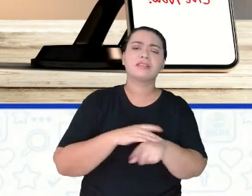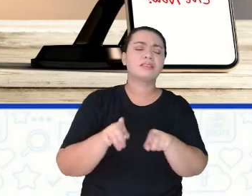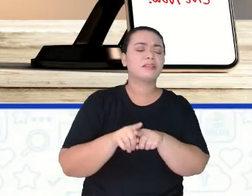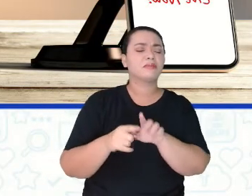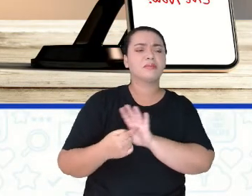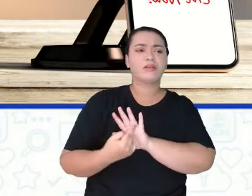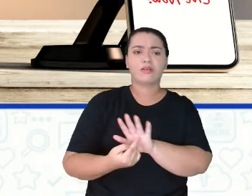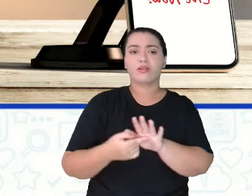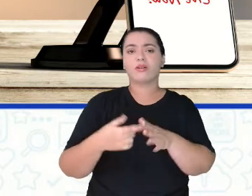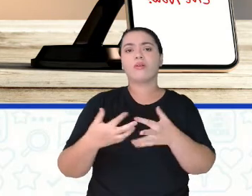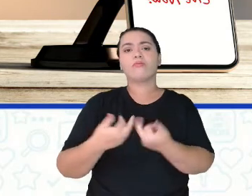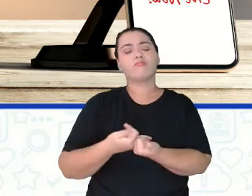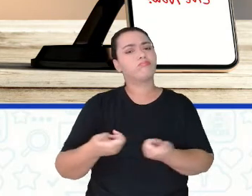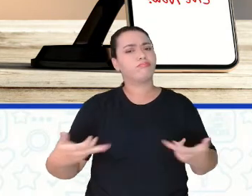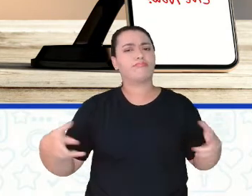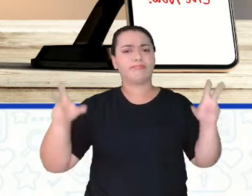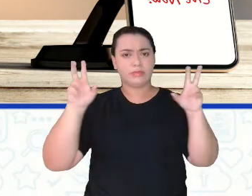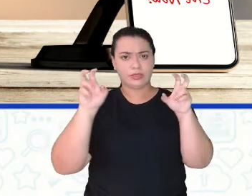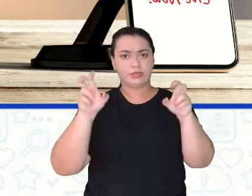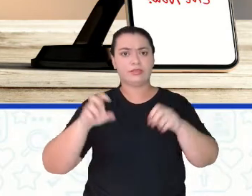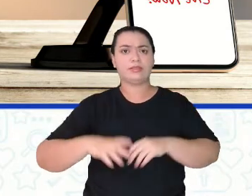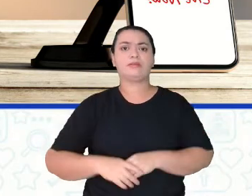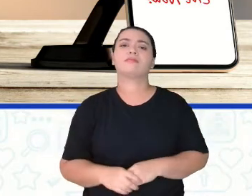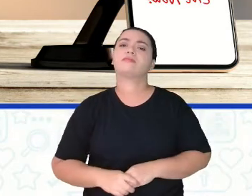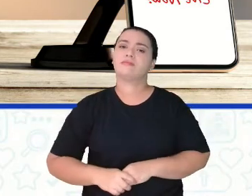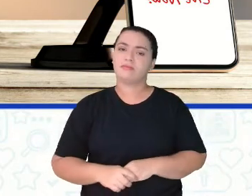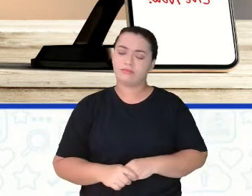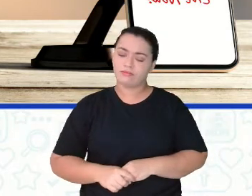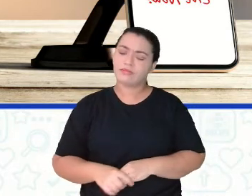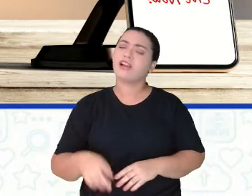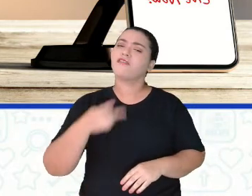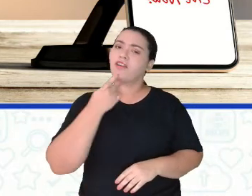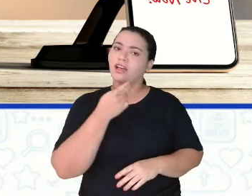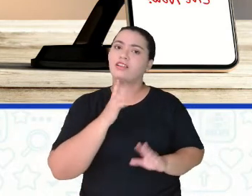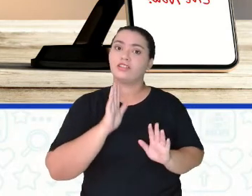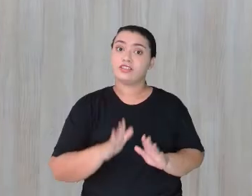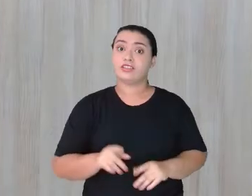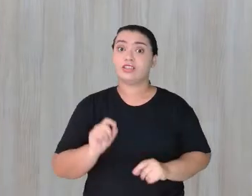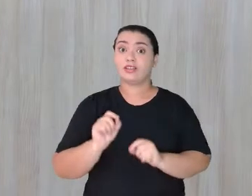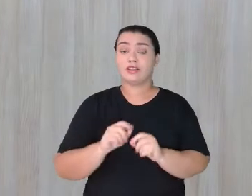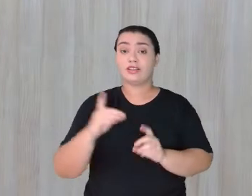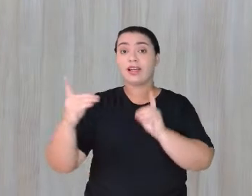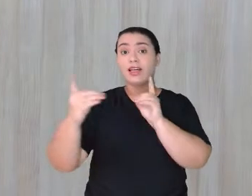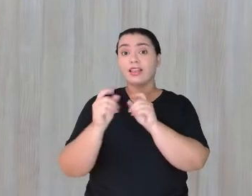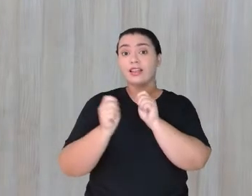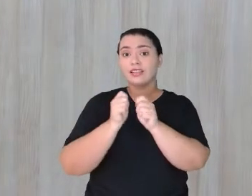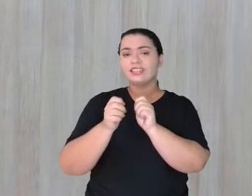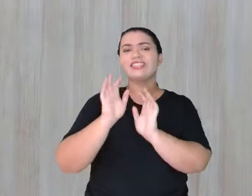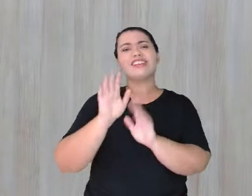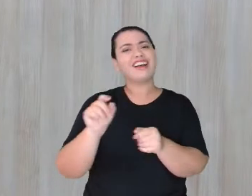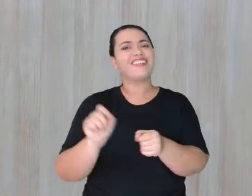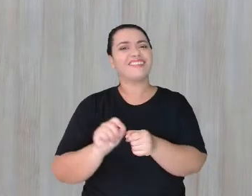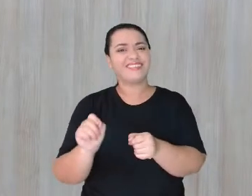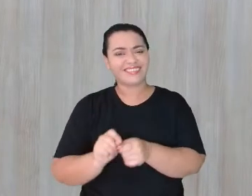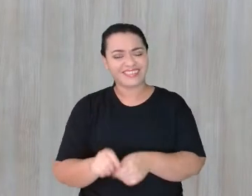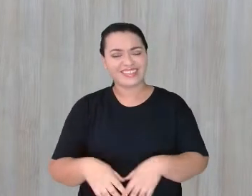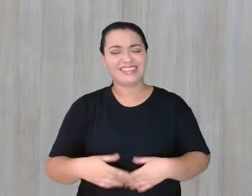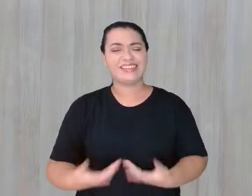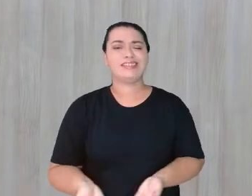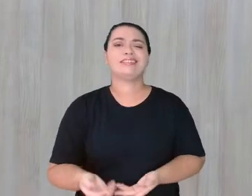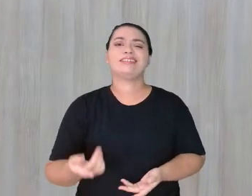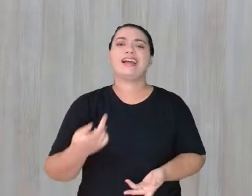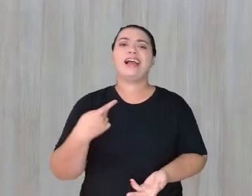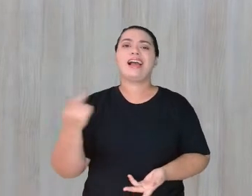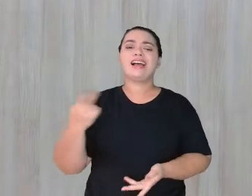pontos de vista sobre alguma coisa. A gente também já debateu bastante sobre o que é entrevista, a gente já fez entrevista, a professora Adriana já fez entrevista